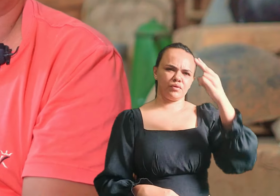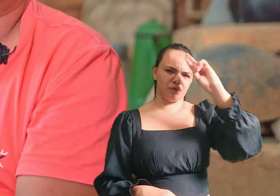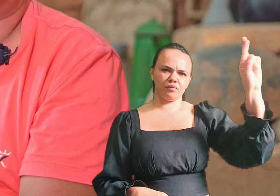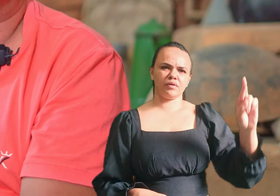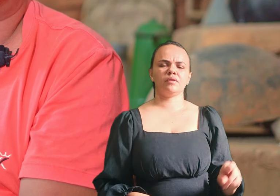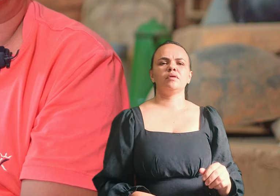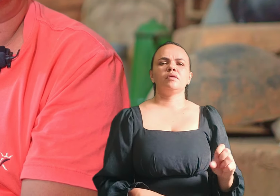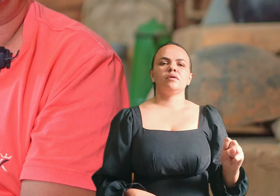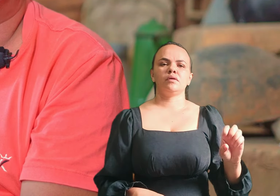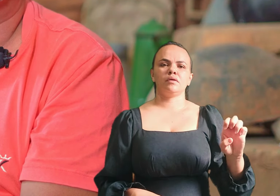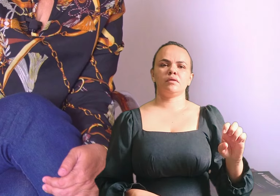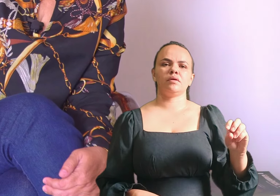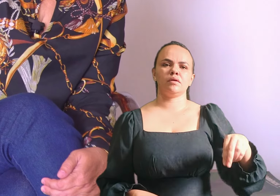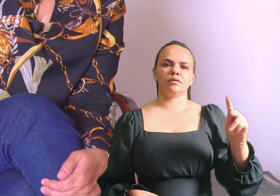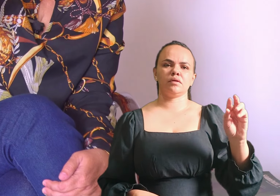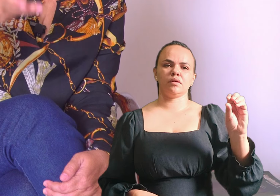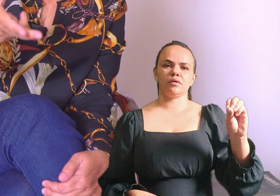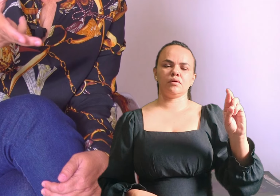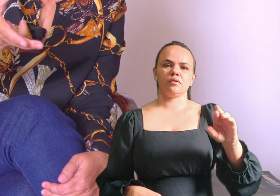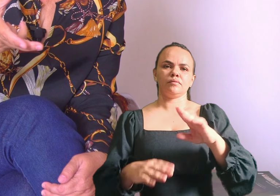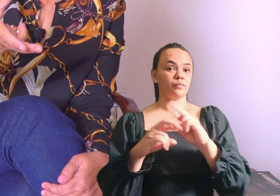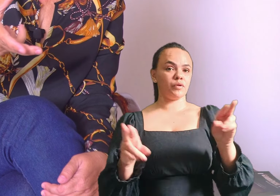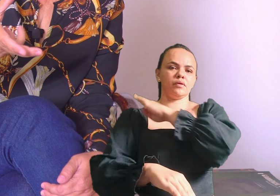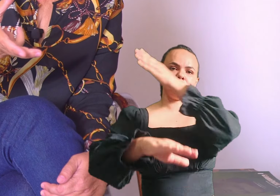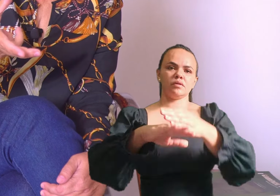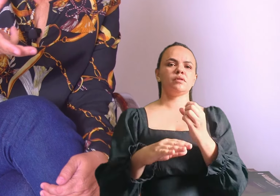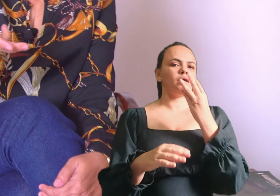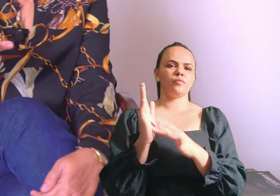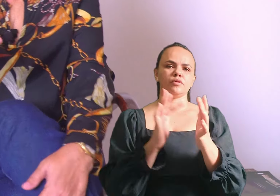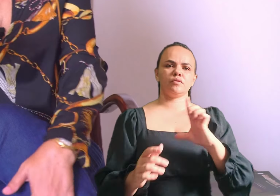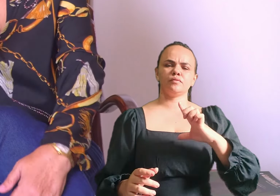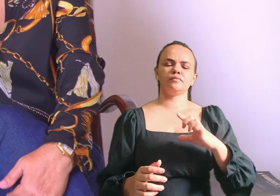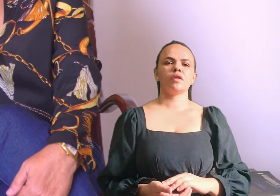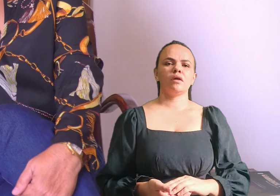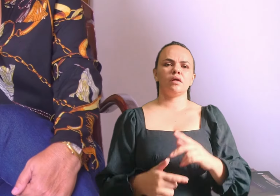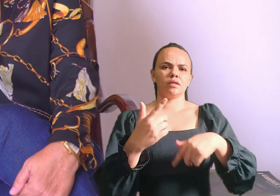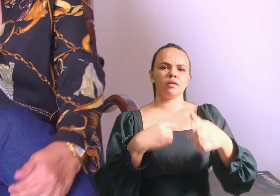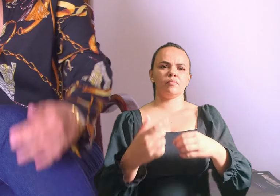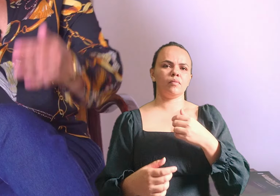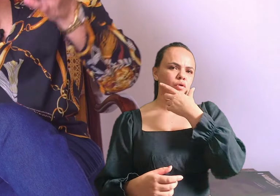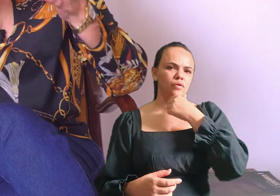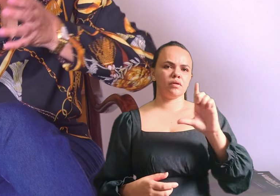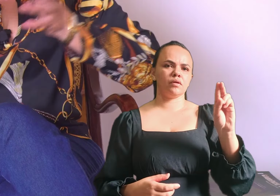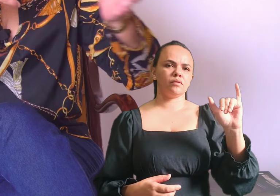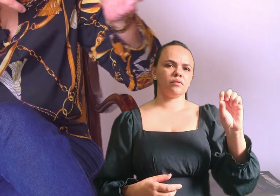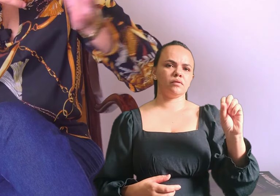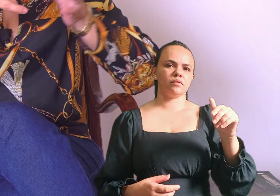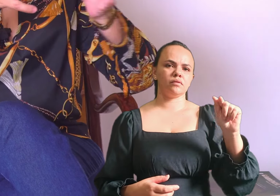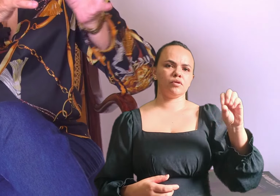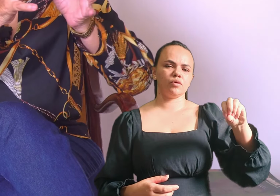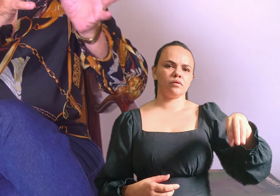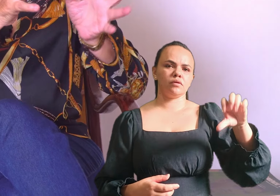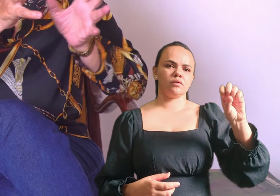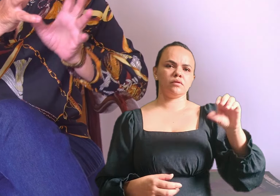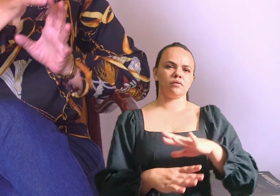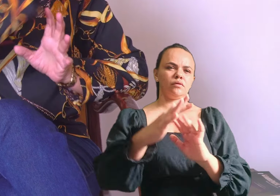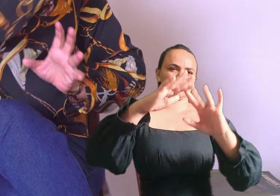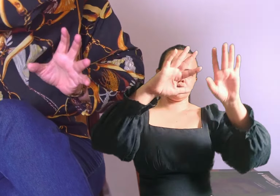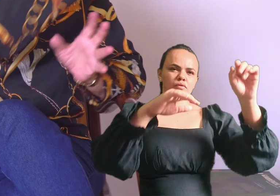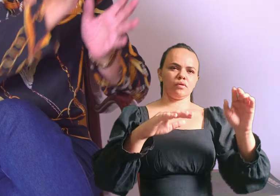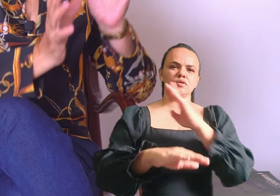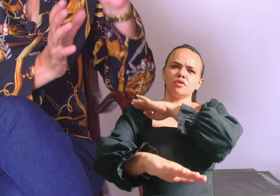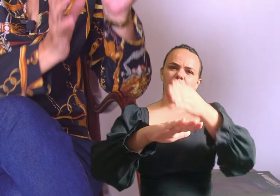Bom Jesus você vai encontrar quando luí Gomes de Medeiros sobe a serra ele não vem como as pessoas acreditam por